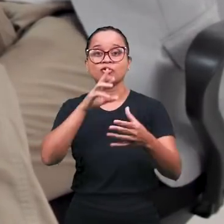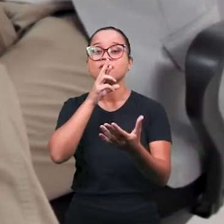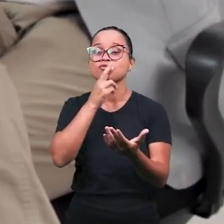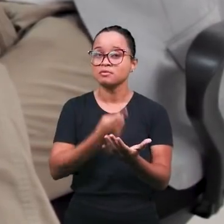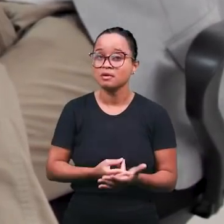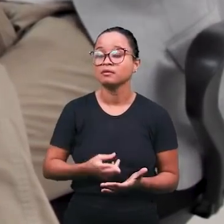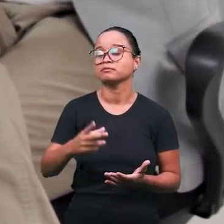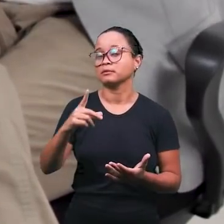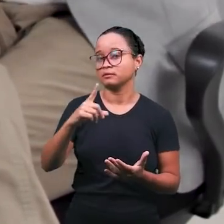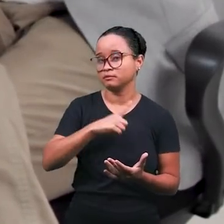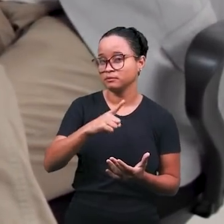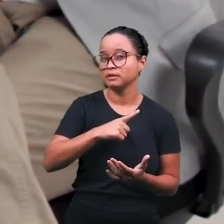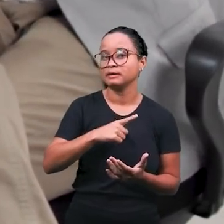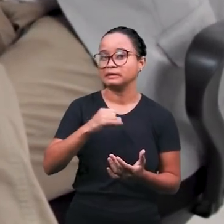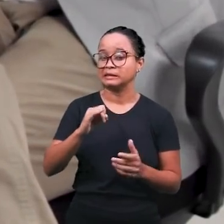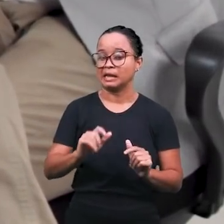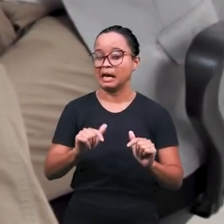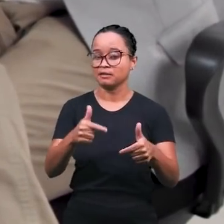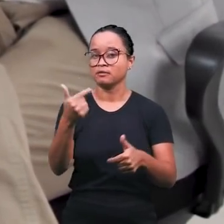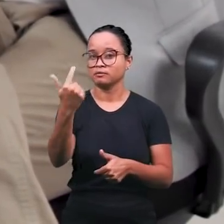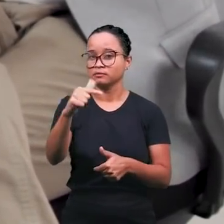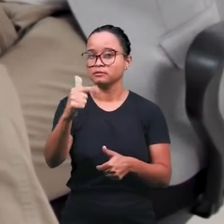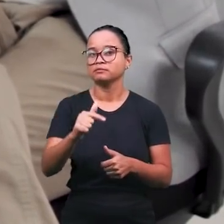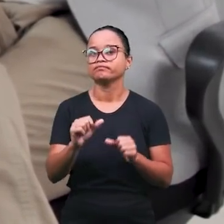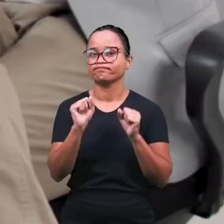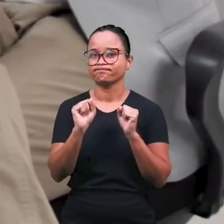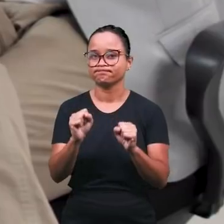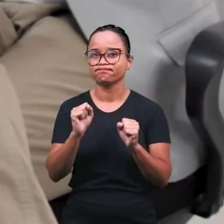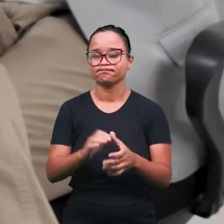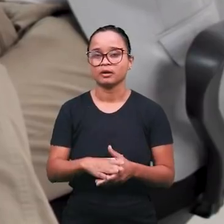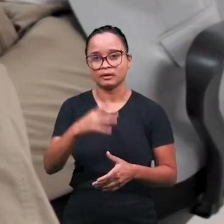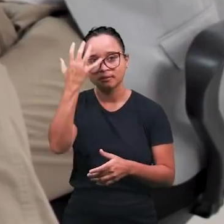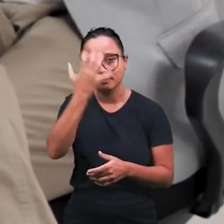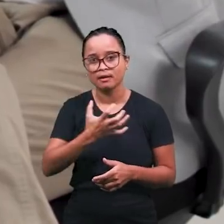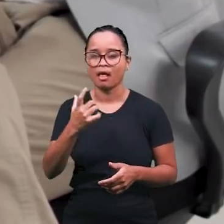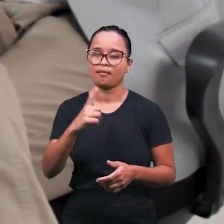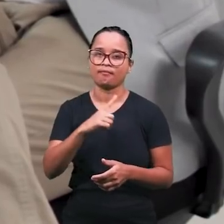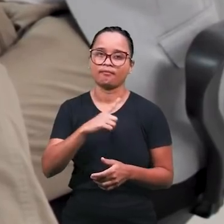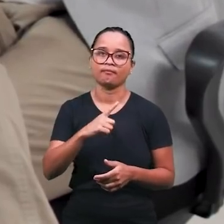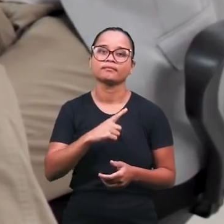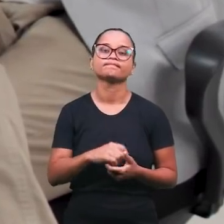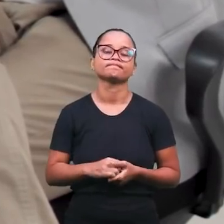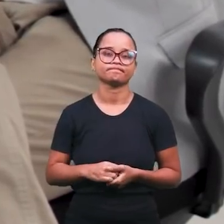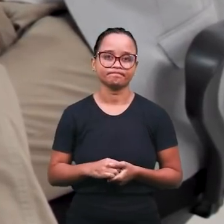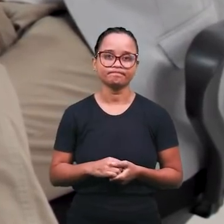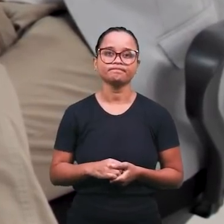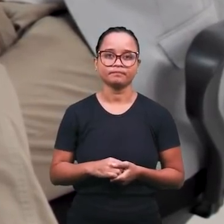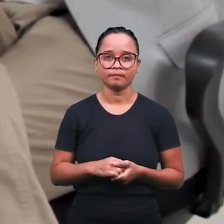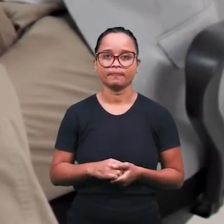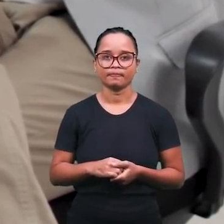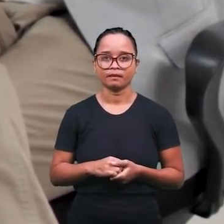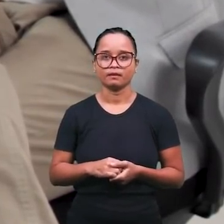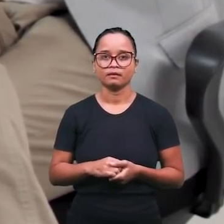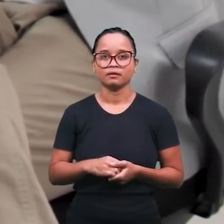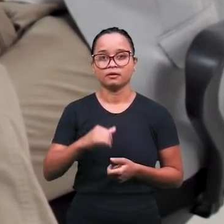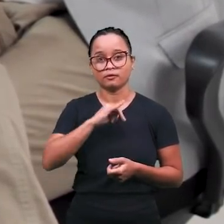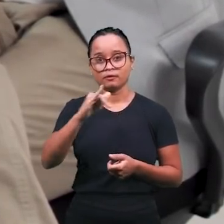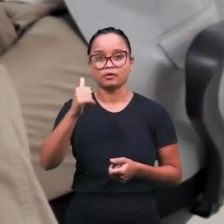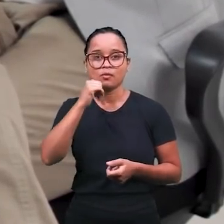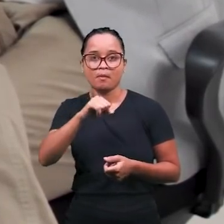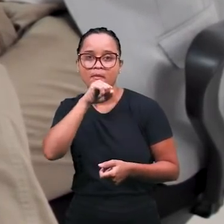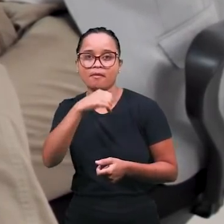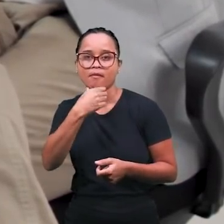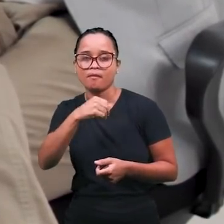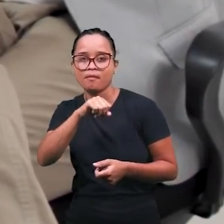consequências da não ação nesse sentido que podem ser muito sérias. Muito sérias. E a pior coisa que eu falo com